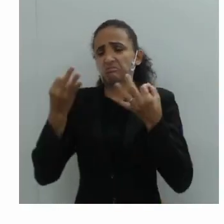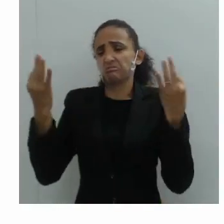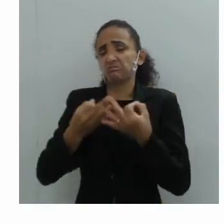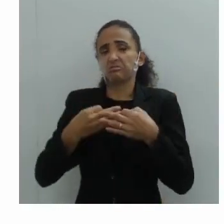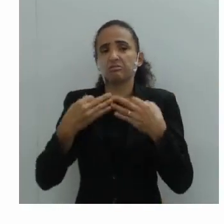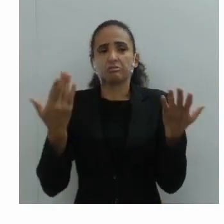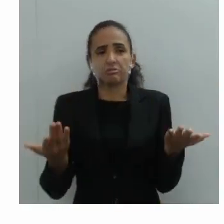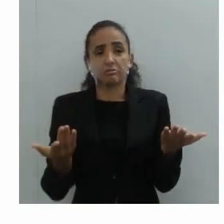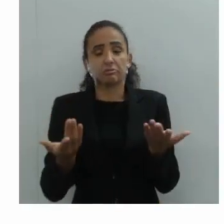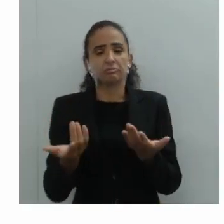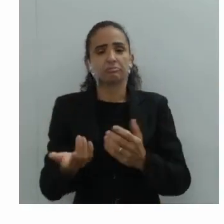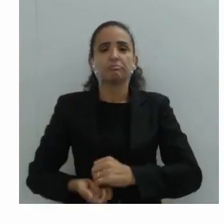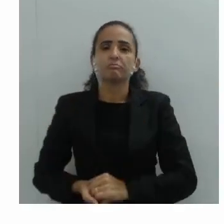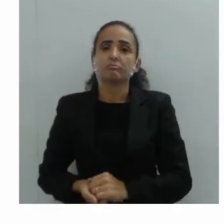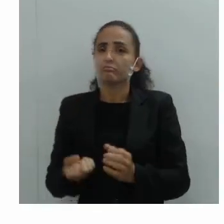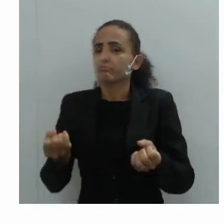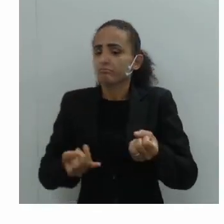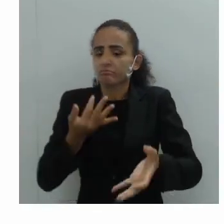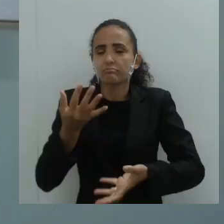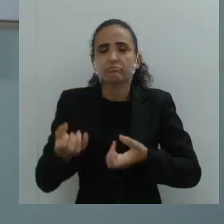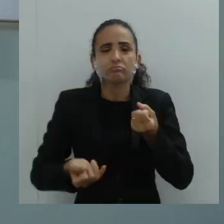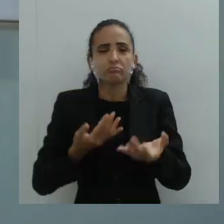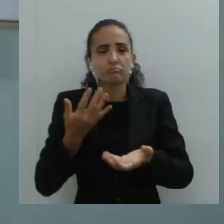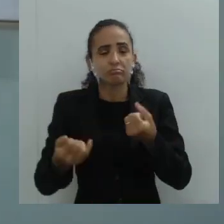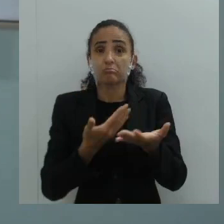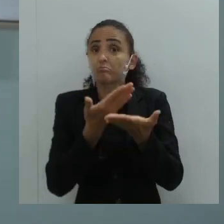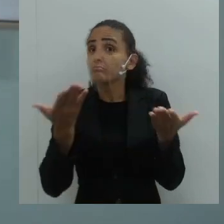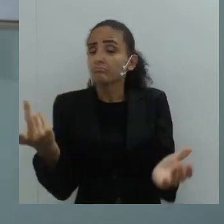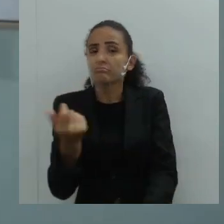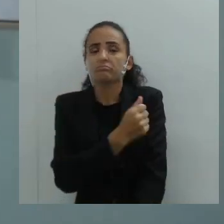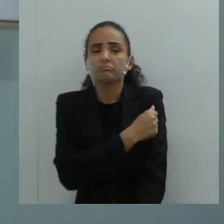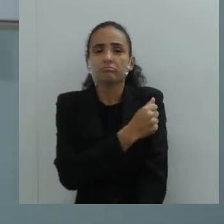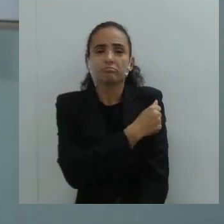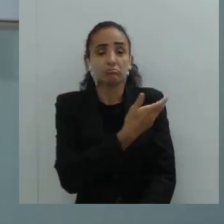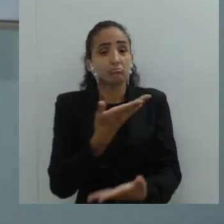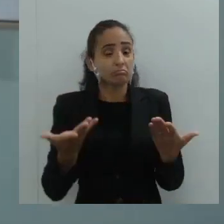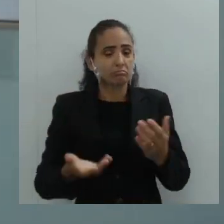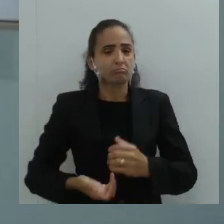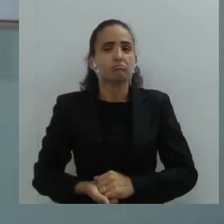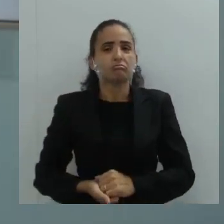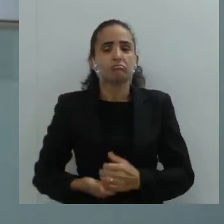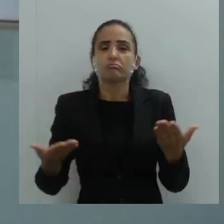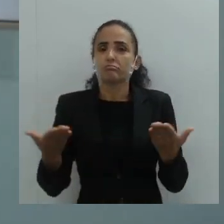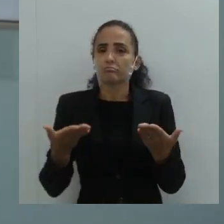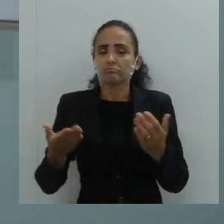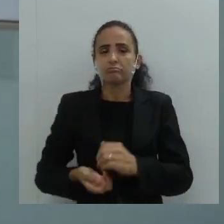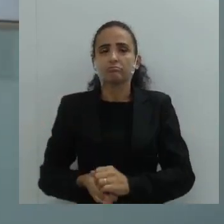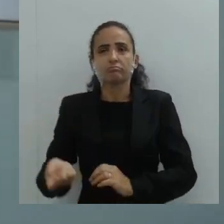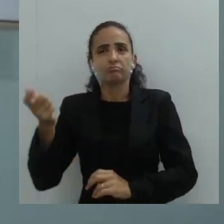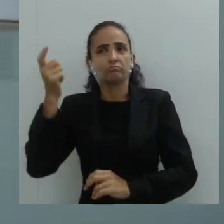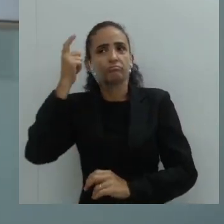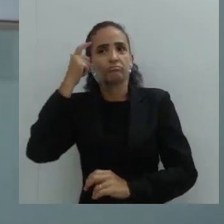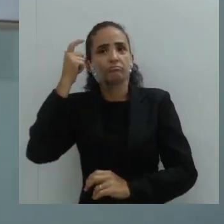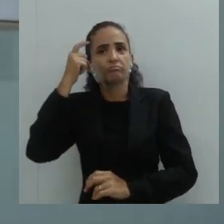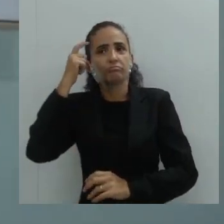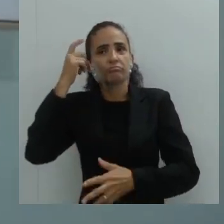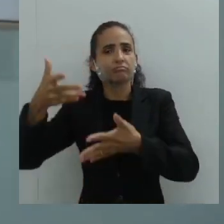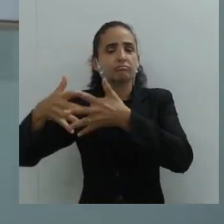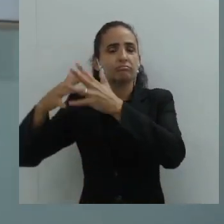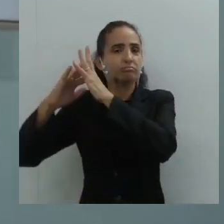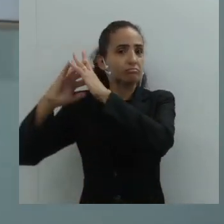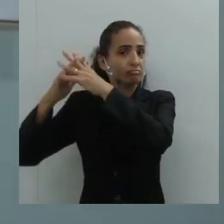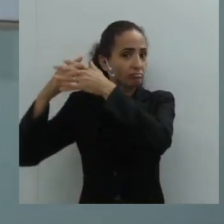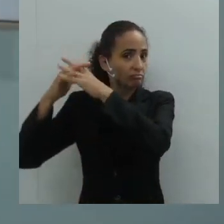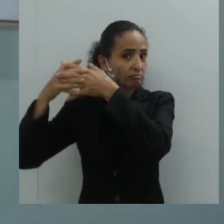de Nivaldo Duarte. É um poema. Então, estudante, o que eu trouxe para vocês hoje foi uma reflexão sobre a liberdade